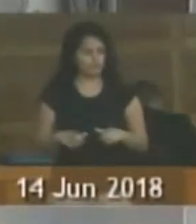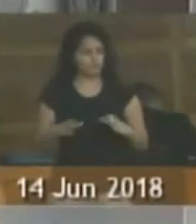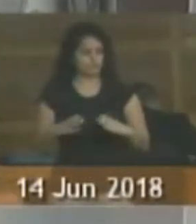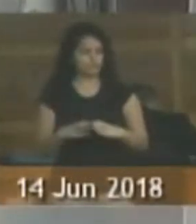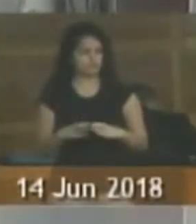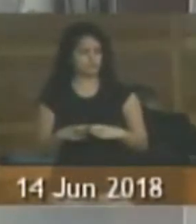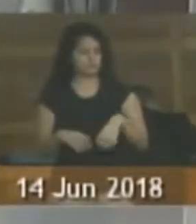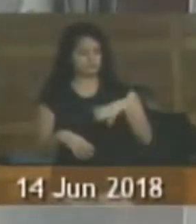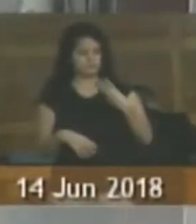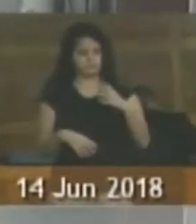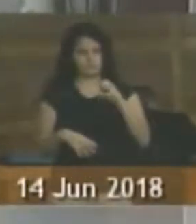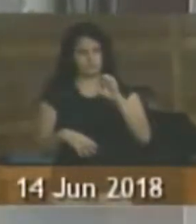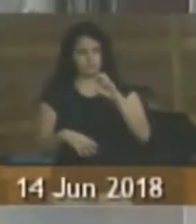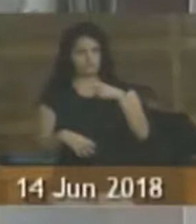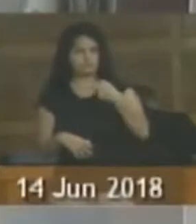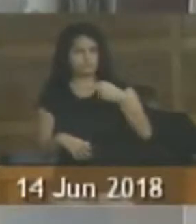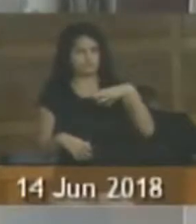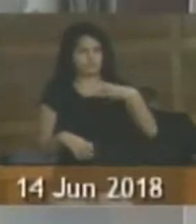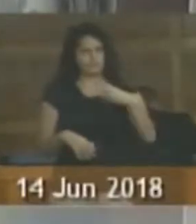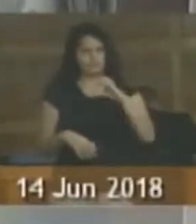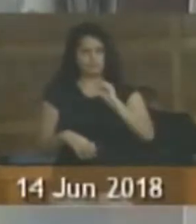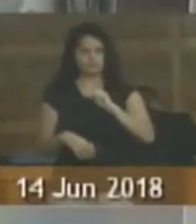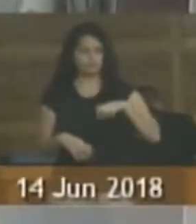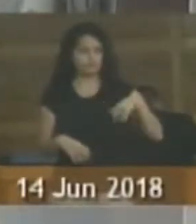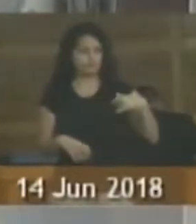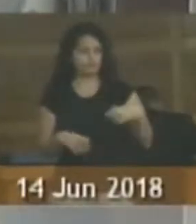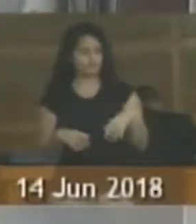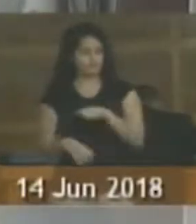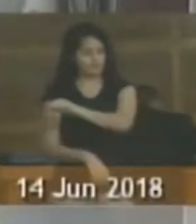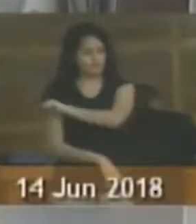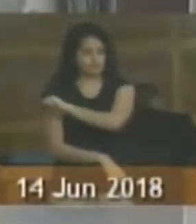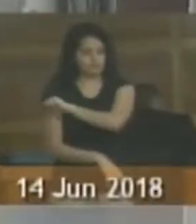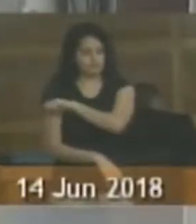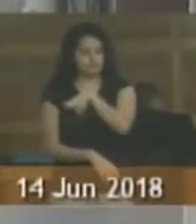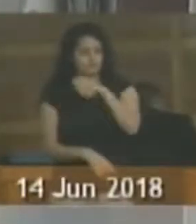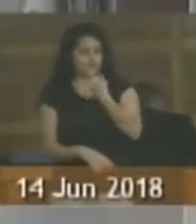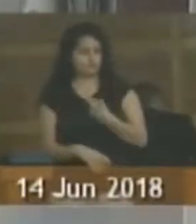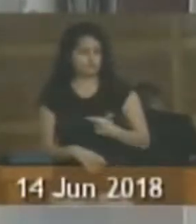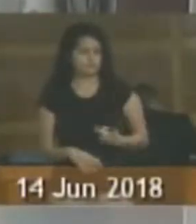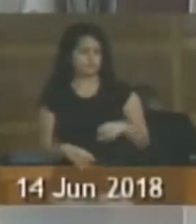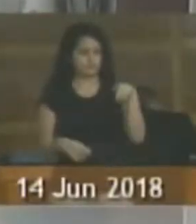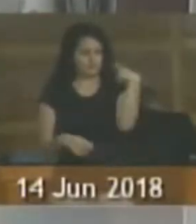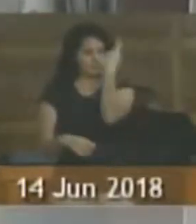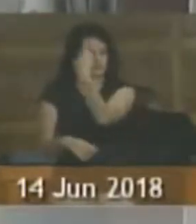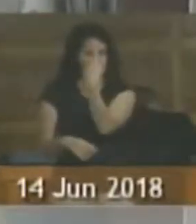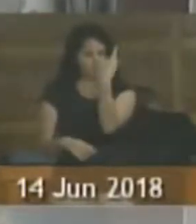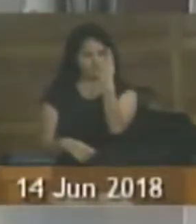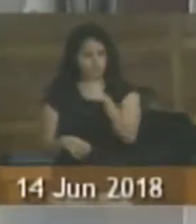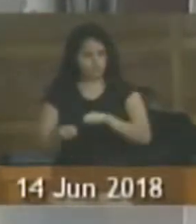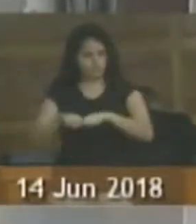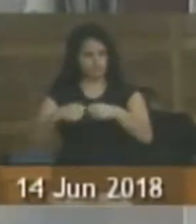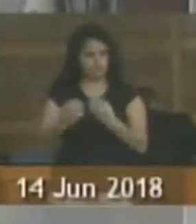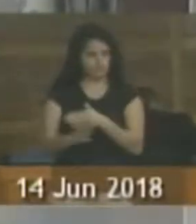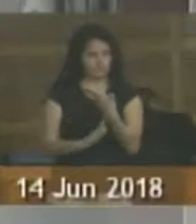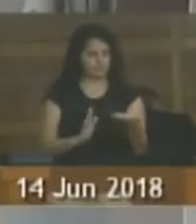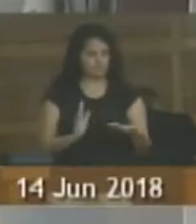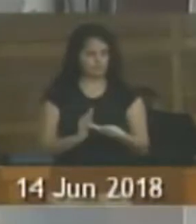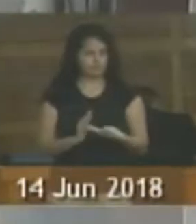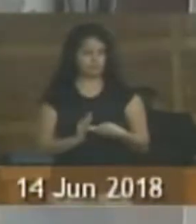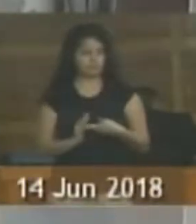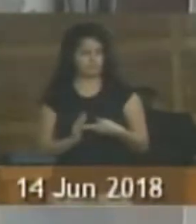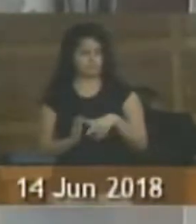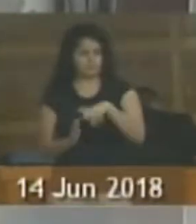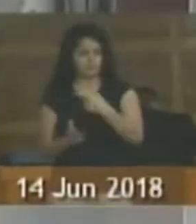38 alunos. E não tem ventilador, não funciona. Lâmpada queima tudo. E ninguém não